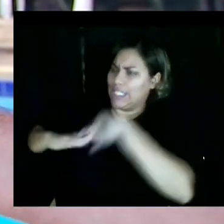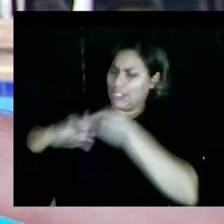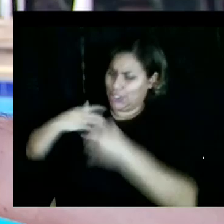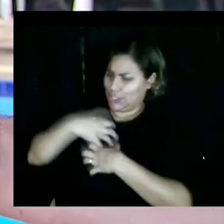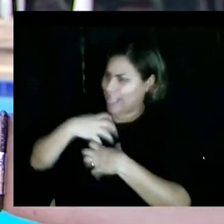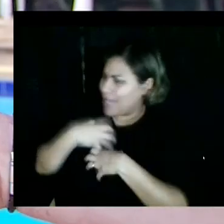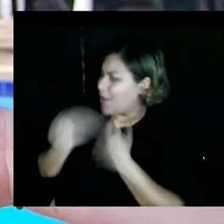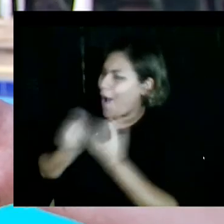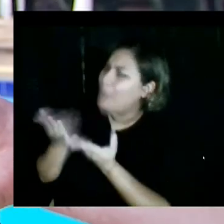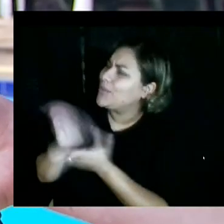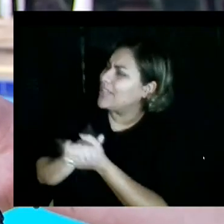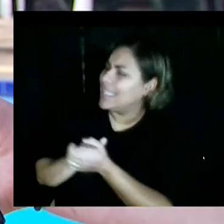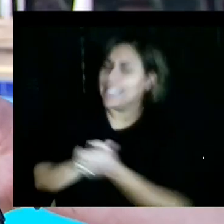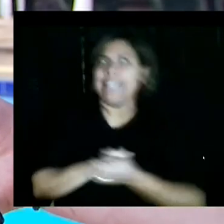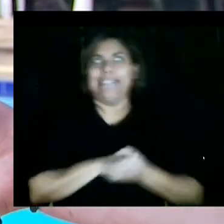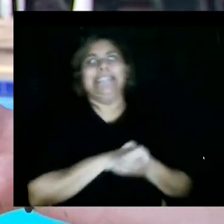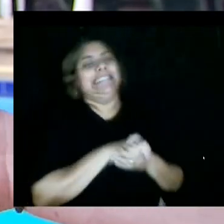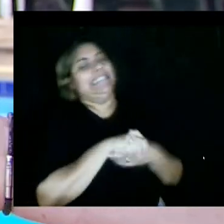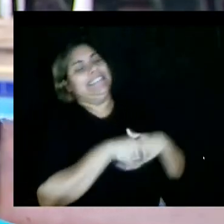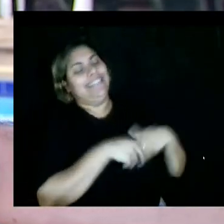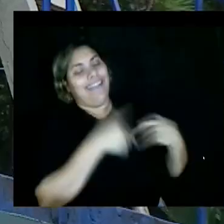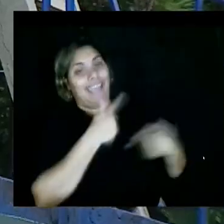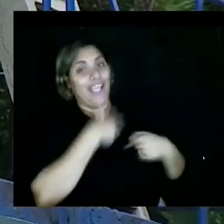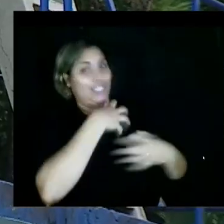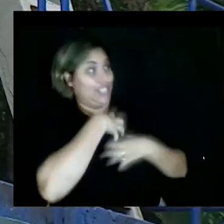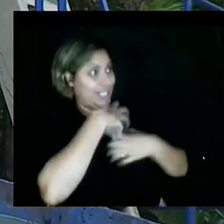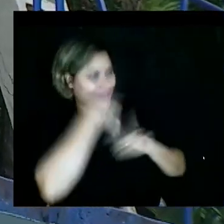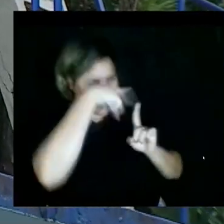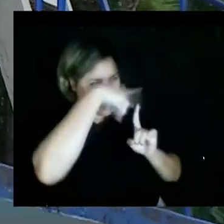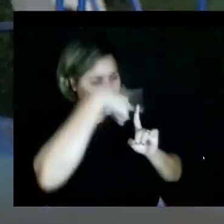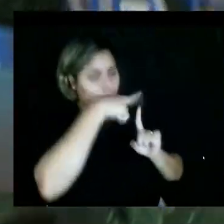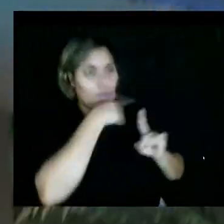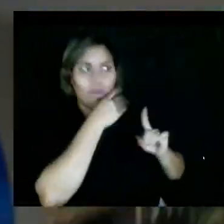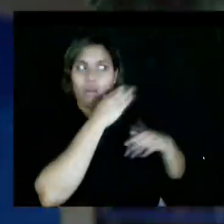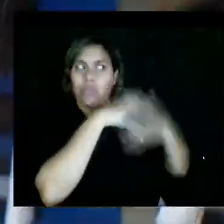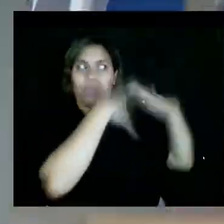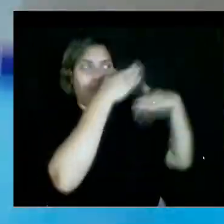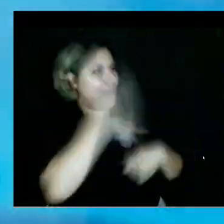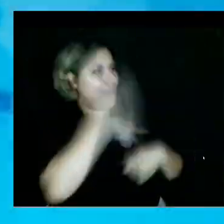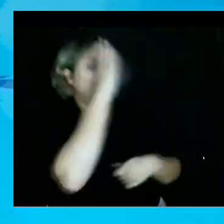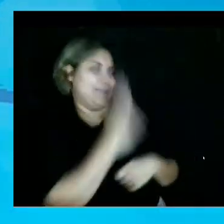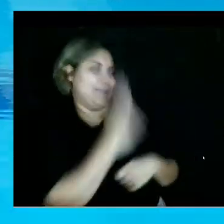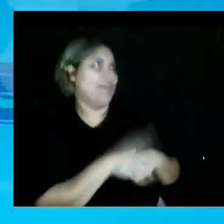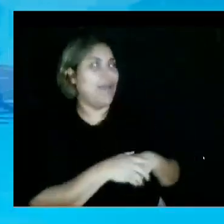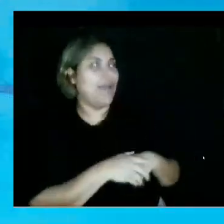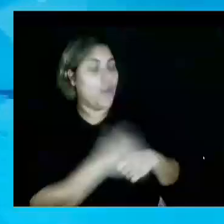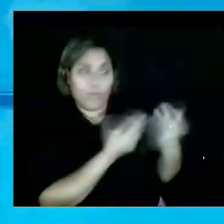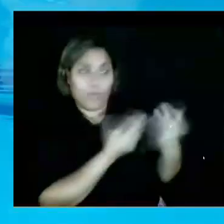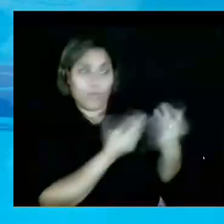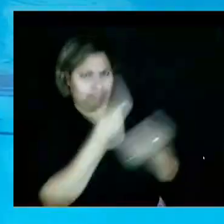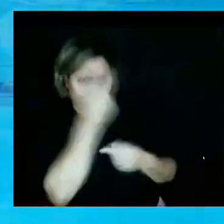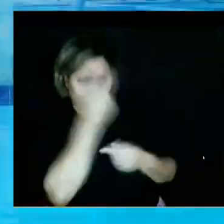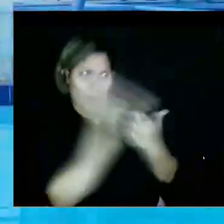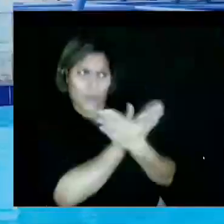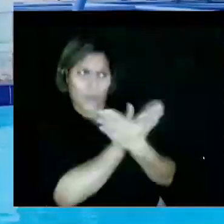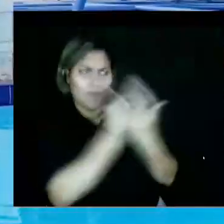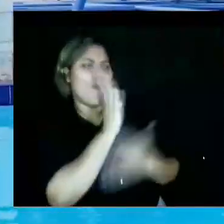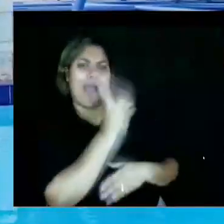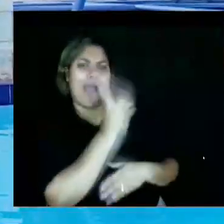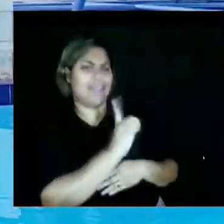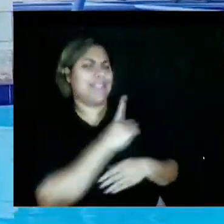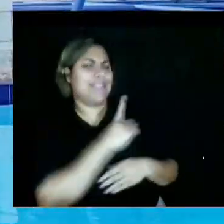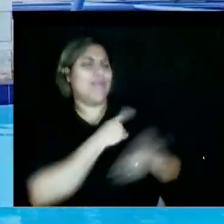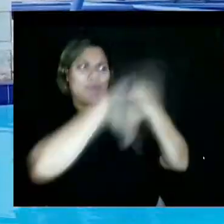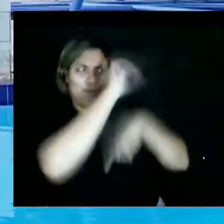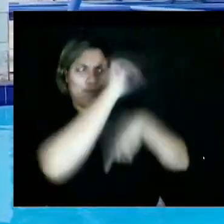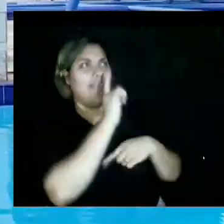Cara, é uma modalidade que vem crescendo muito aqui no Brasil. Muita gente ainda não conhece, tem a dúvida. Mas é uma modalidade que tem um